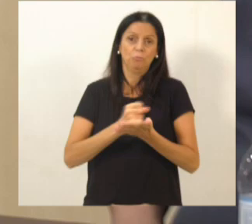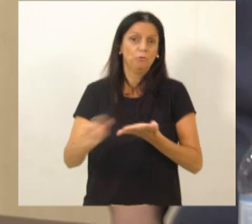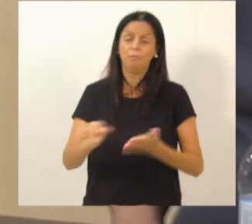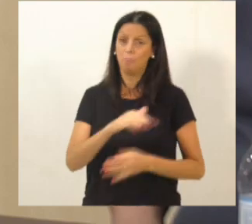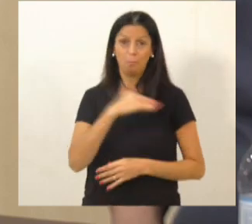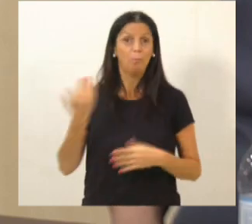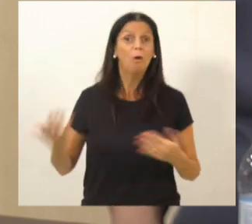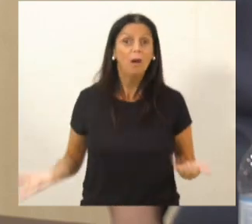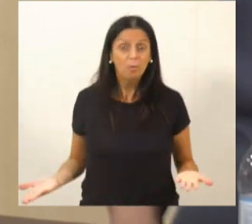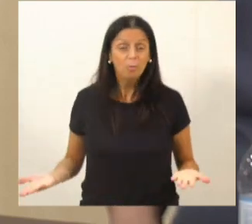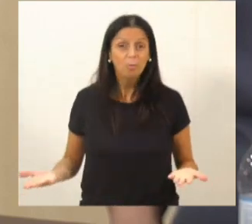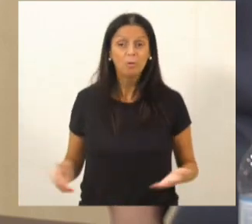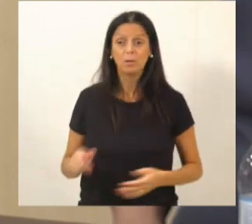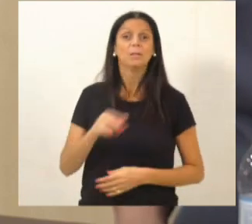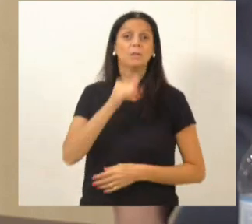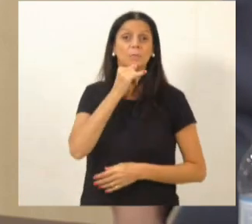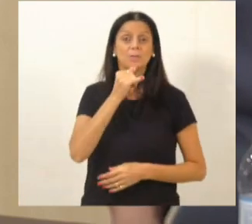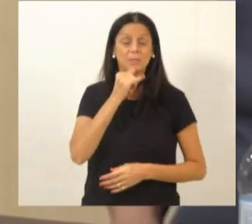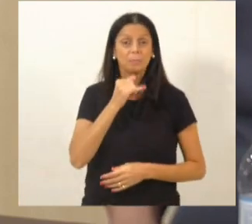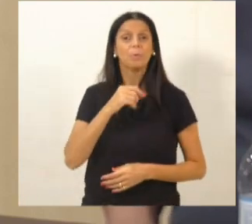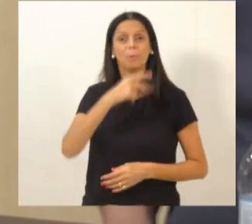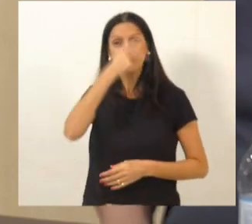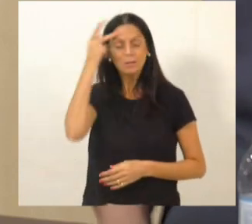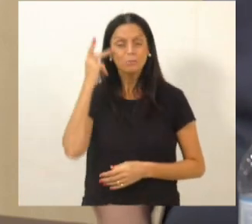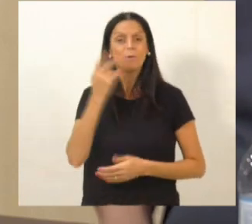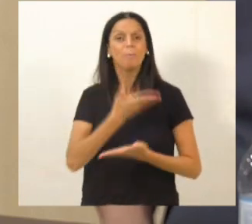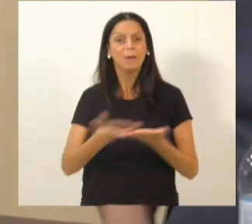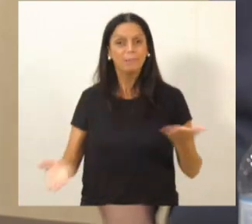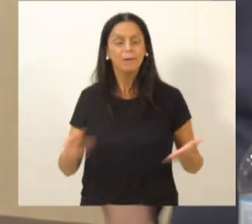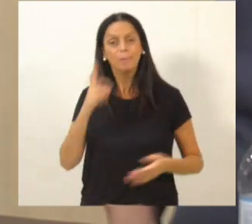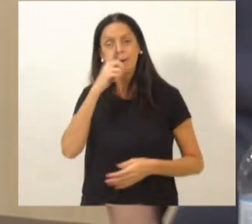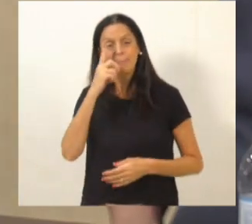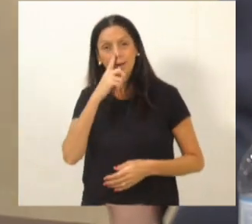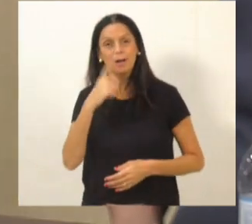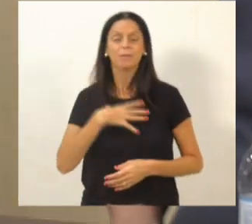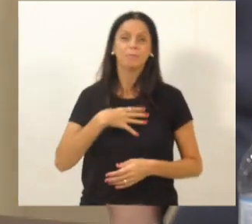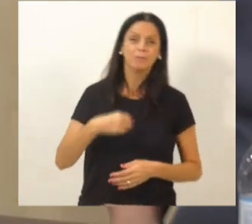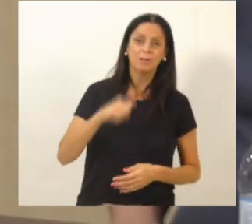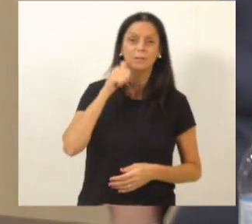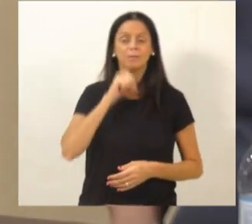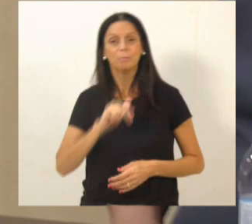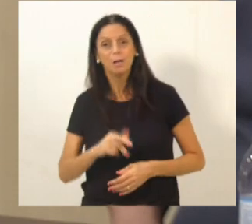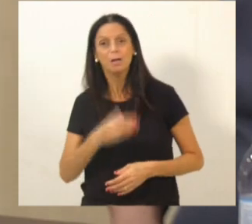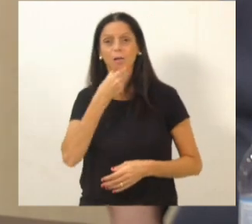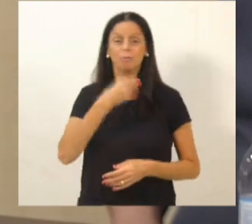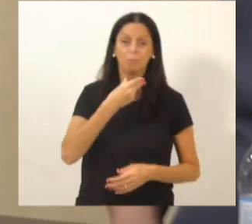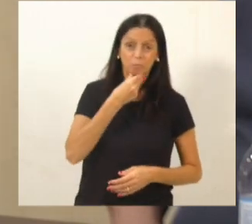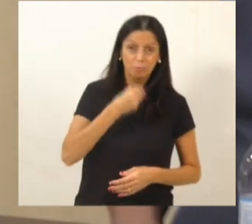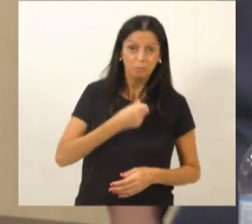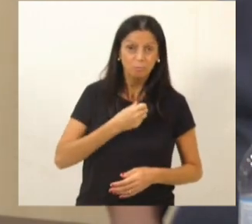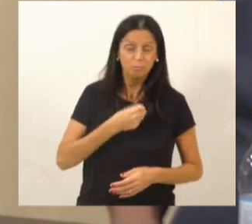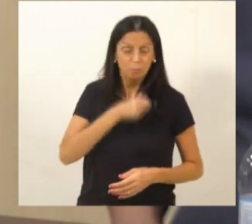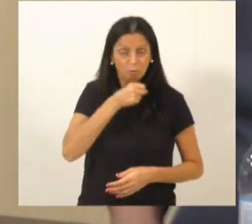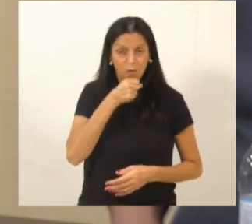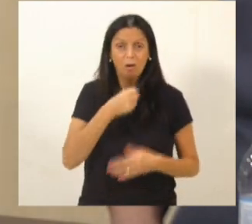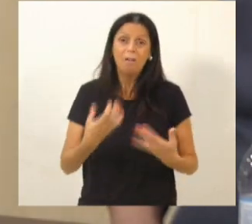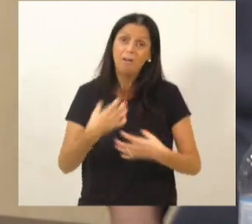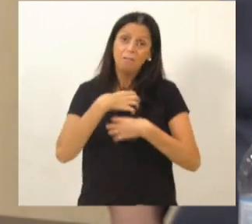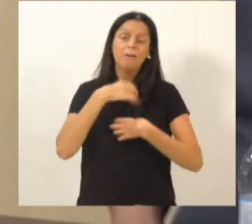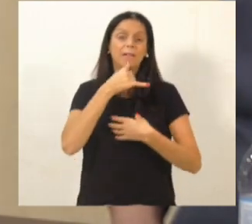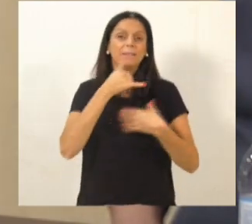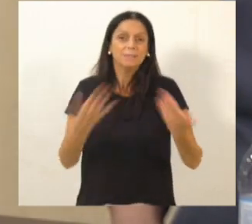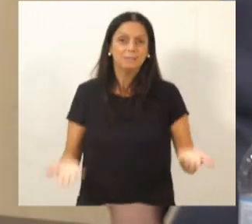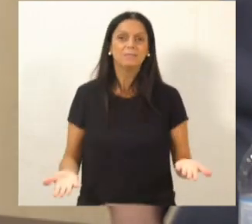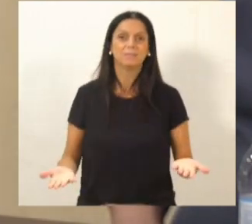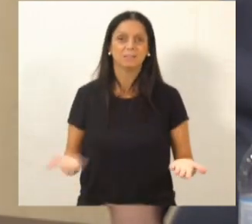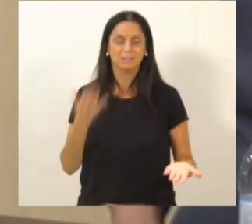ficou órfão, alguém perdeu uma mãe, alguém perdeu uma irmã, alguém perdeu uma avó, né? É triste, é lamentável. Mas, enfim, então,